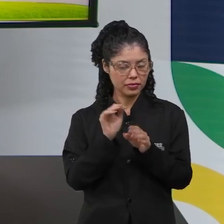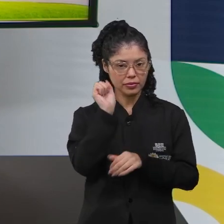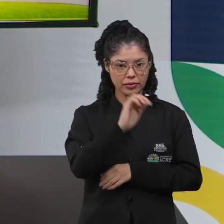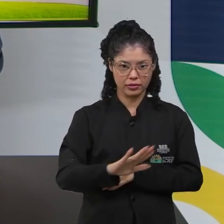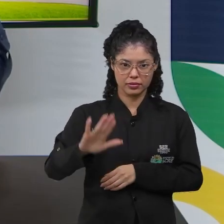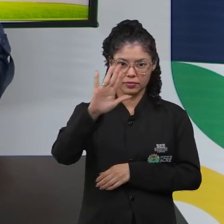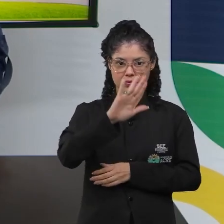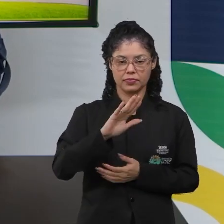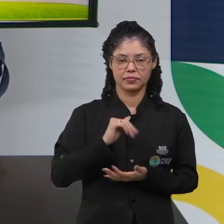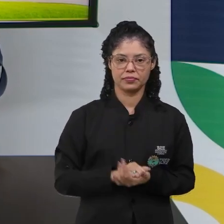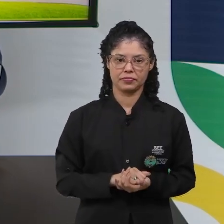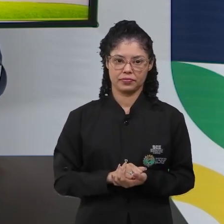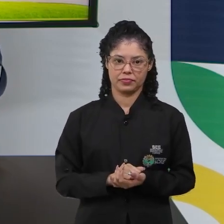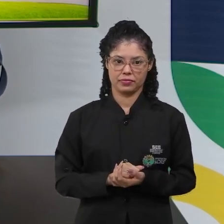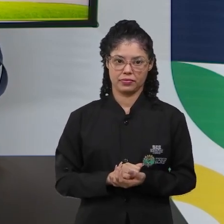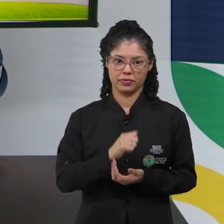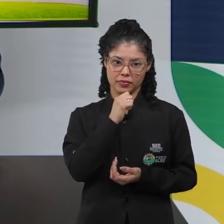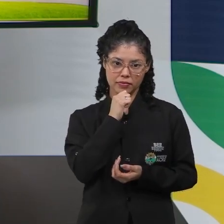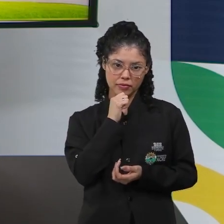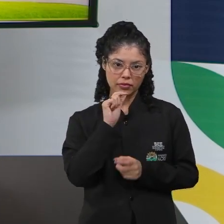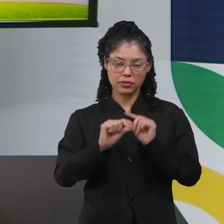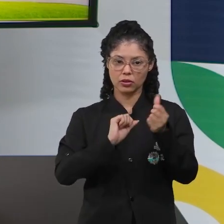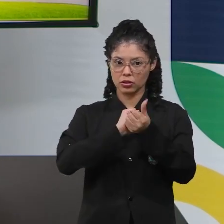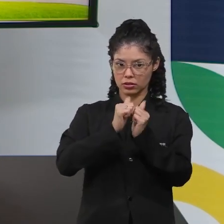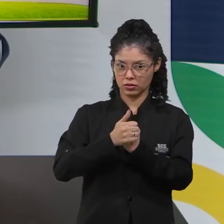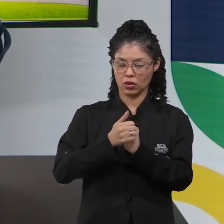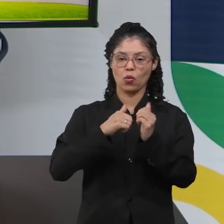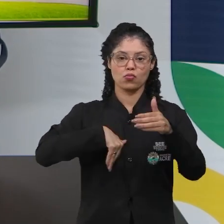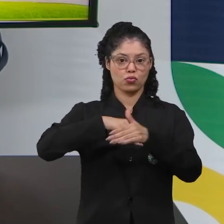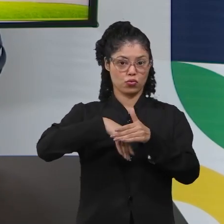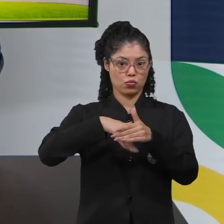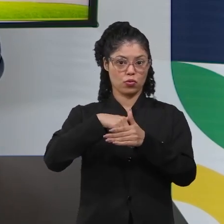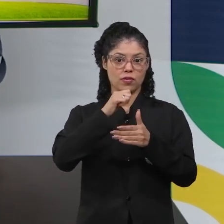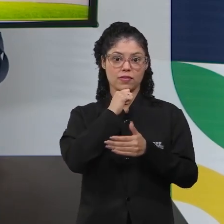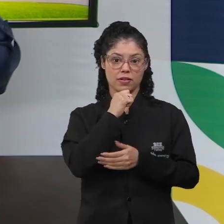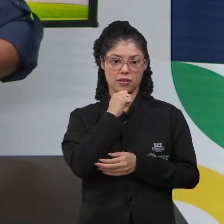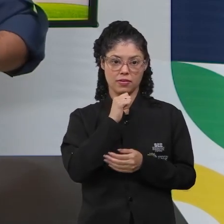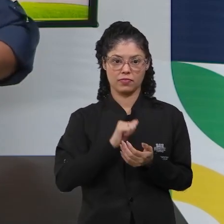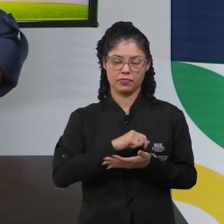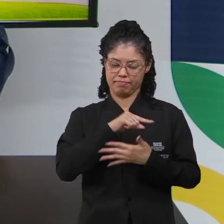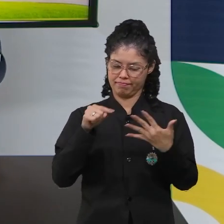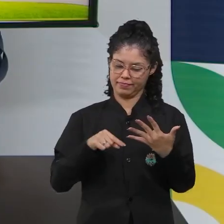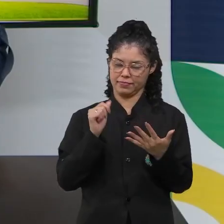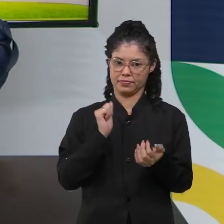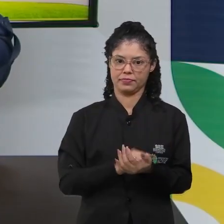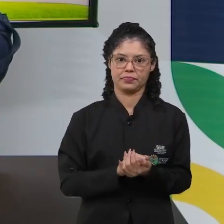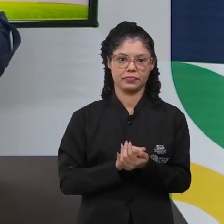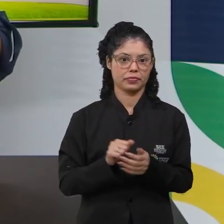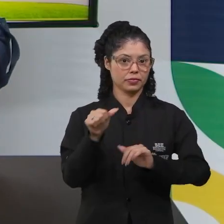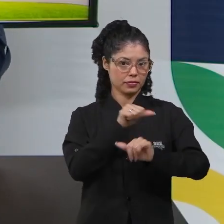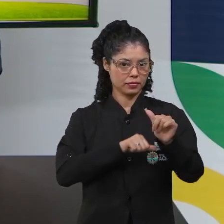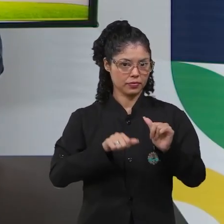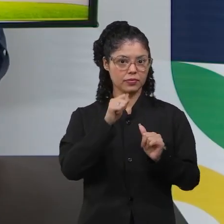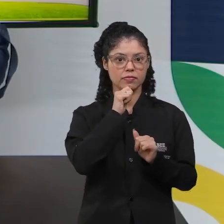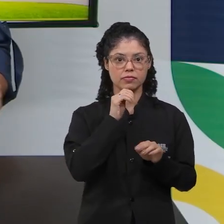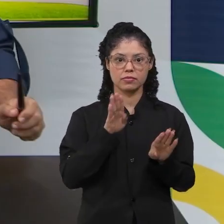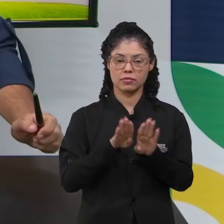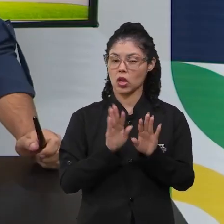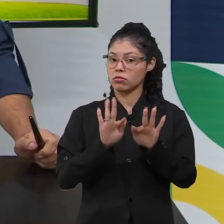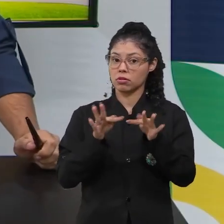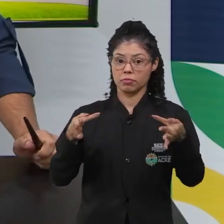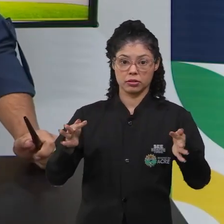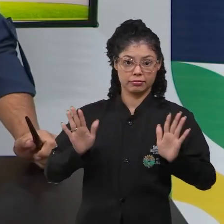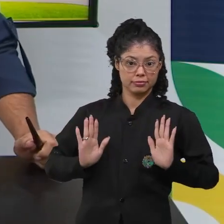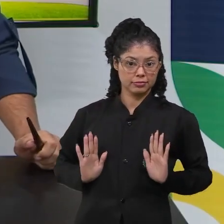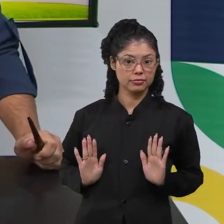nações. O que é que faz com que o esporte, o futebol, se torne um fenômeno que transcende